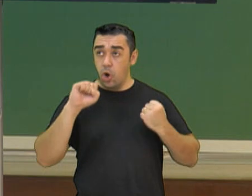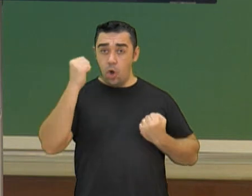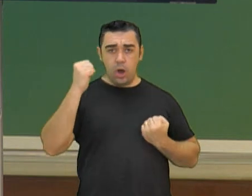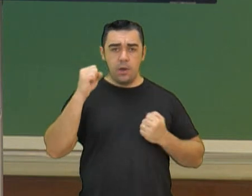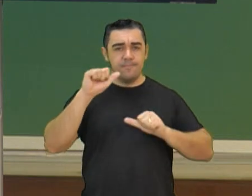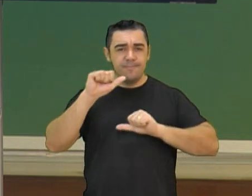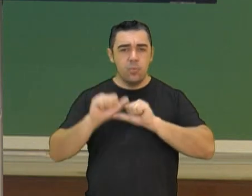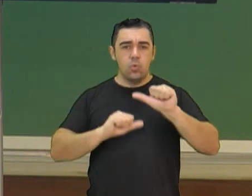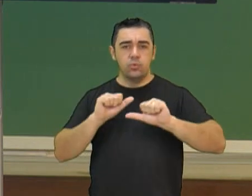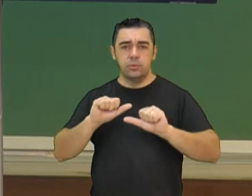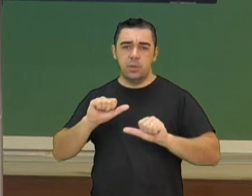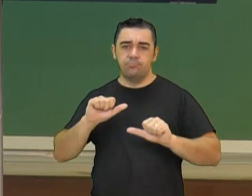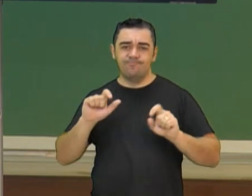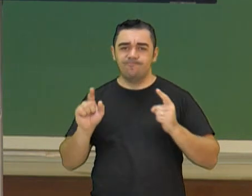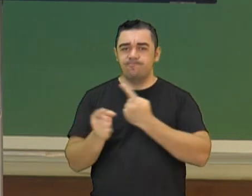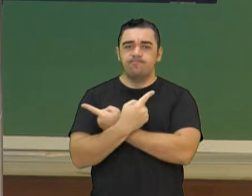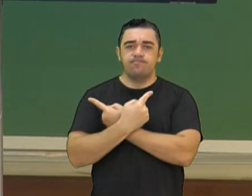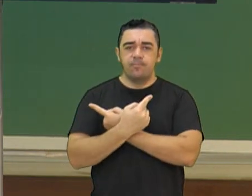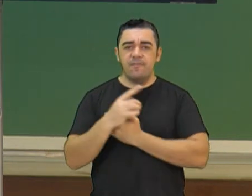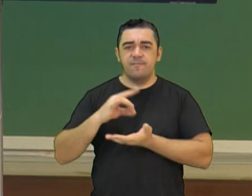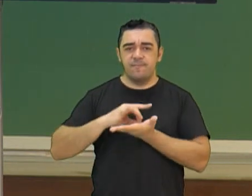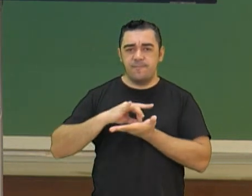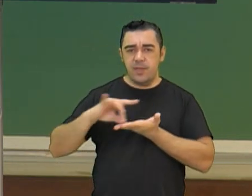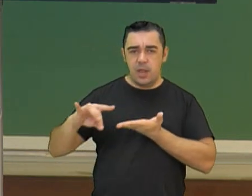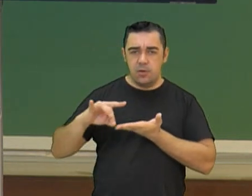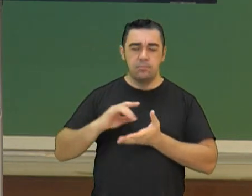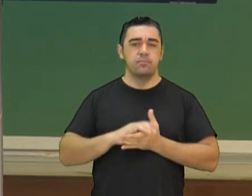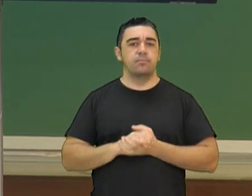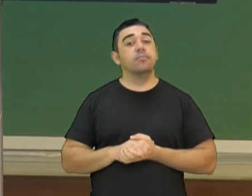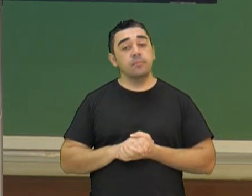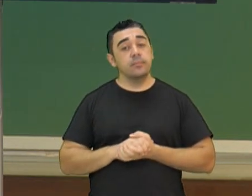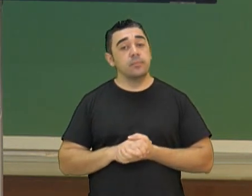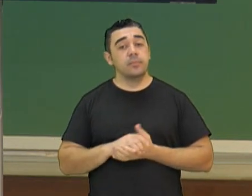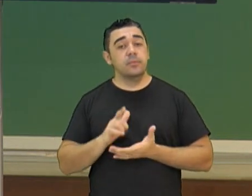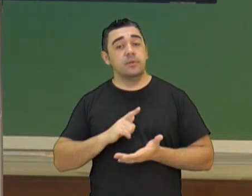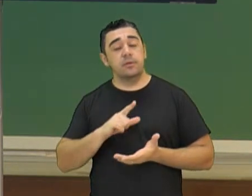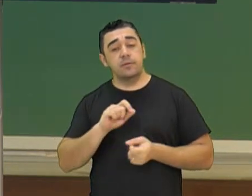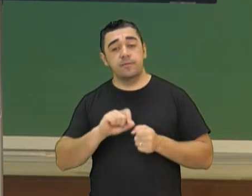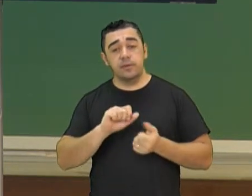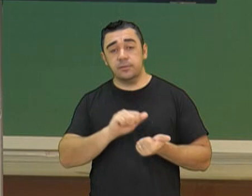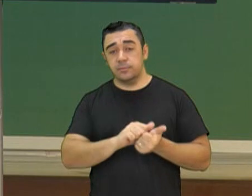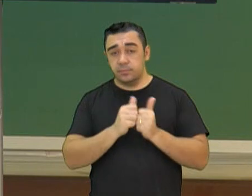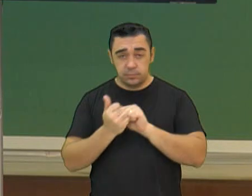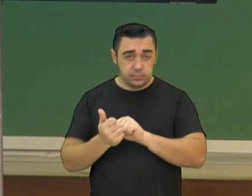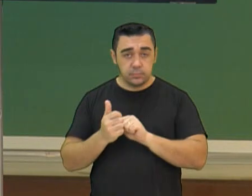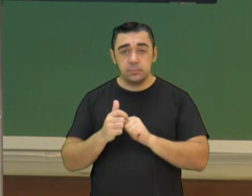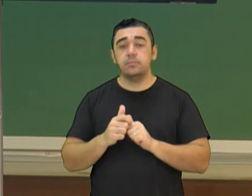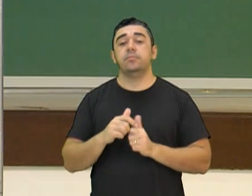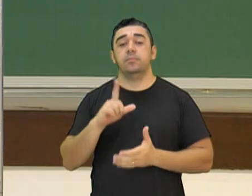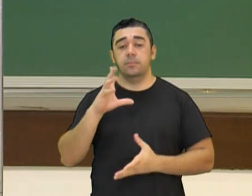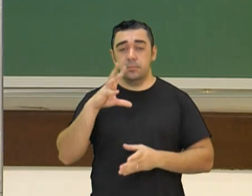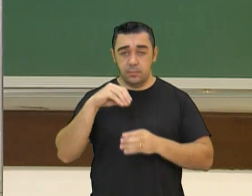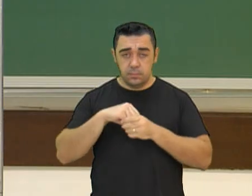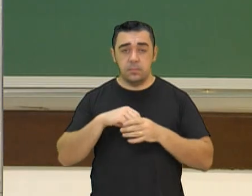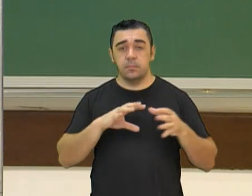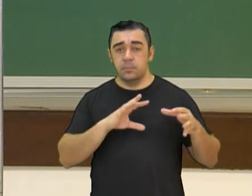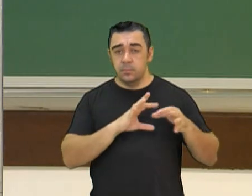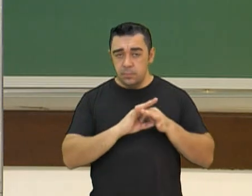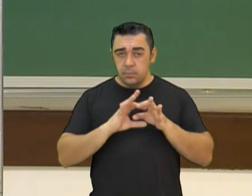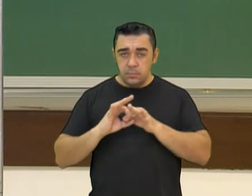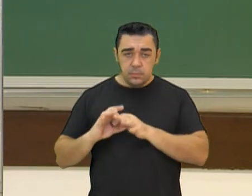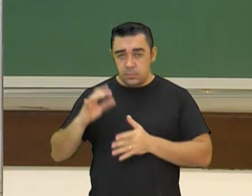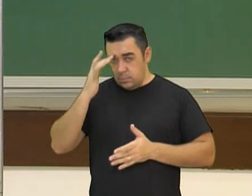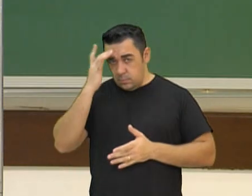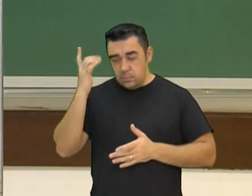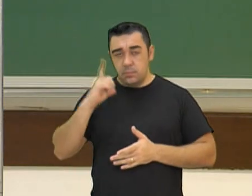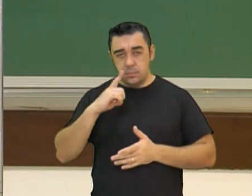e vice-versa. Né? Então existem aí as releituras que são feitas para adaptar para aquele contexto, né, que a pessoa, o autor ali,